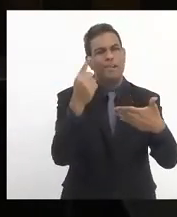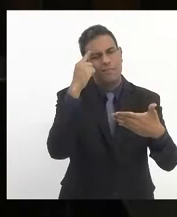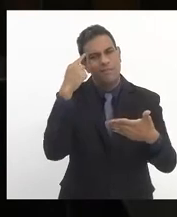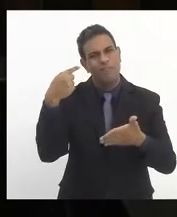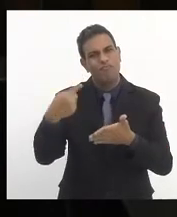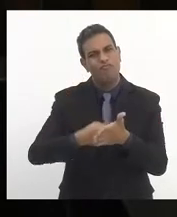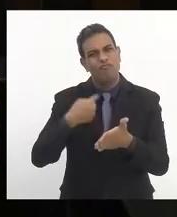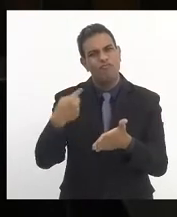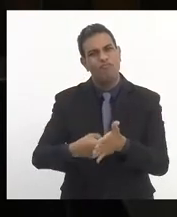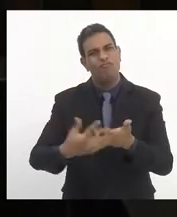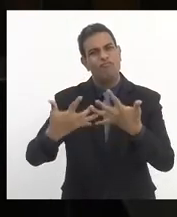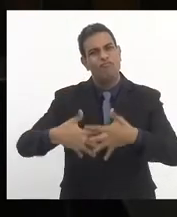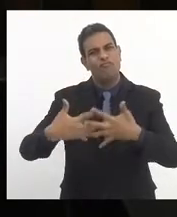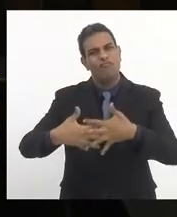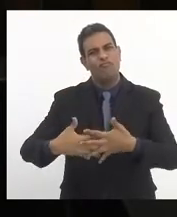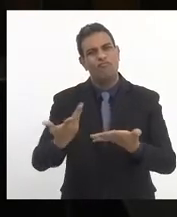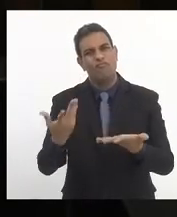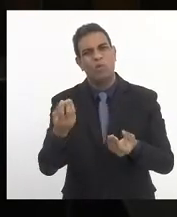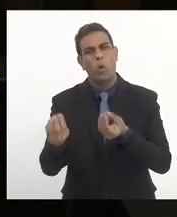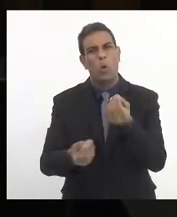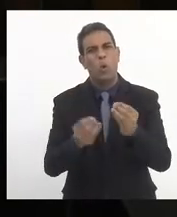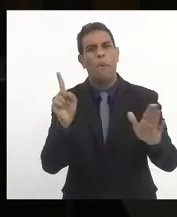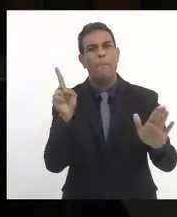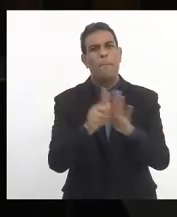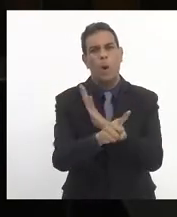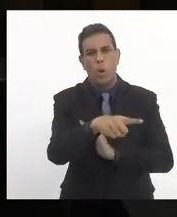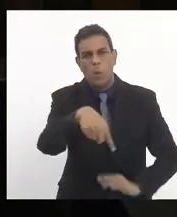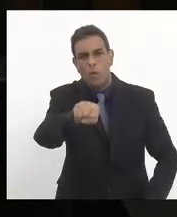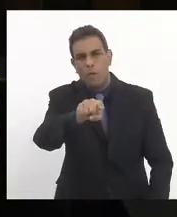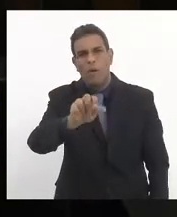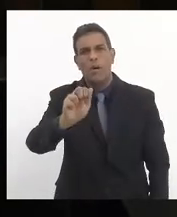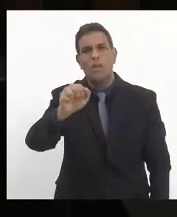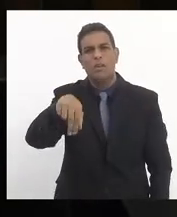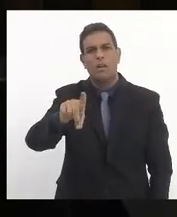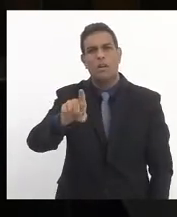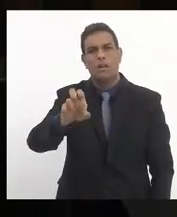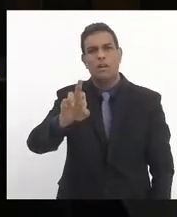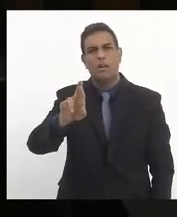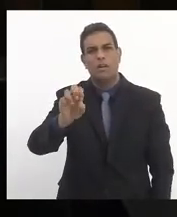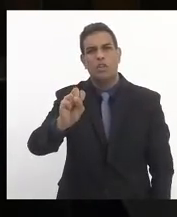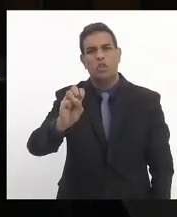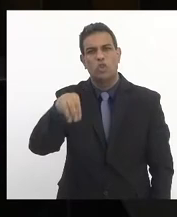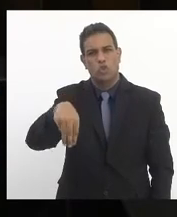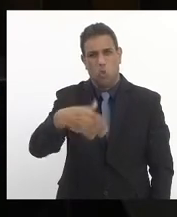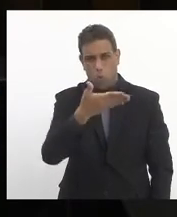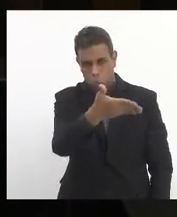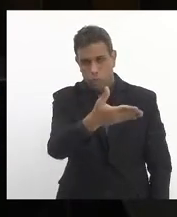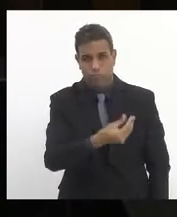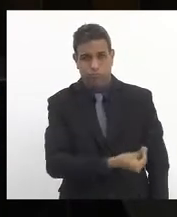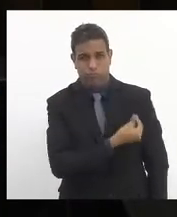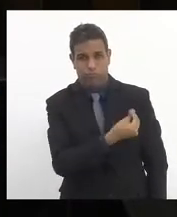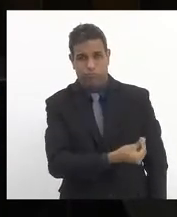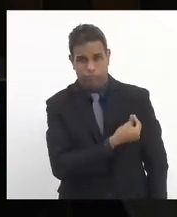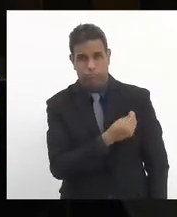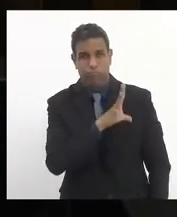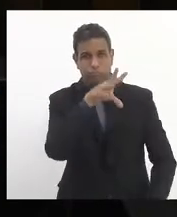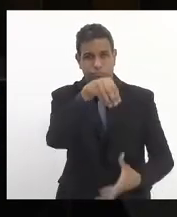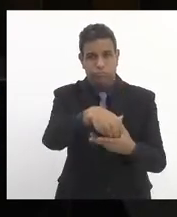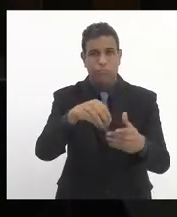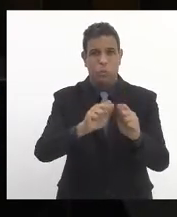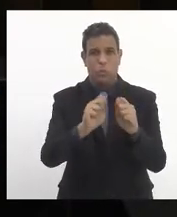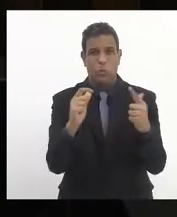pergunto, deputado Anderson, Vossa Excelência, que é